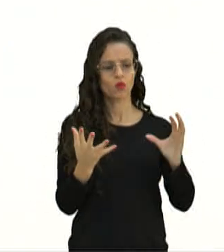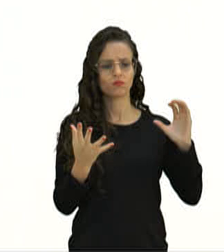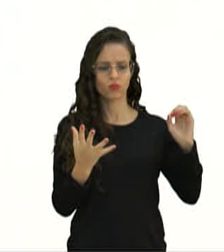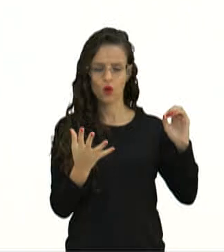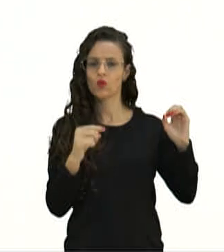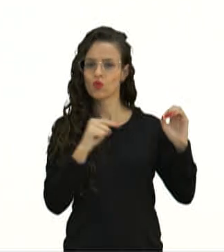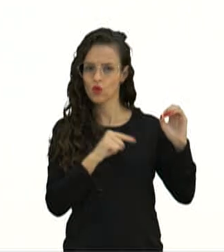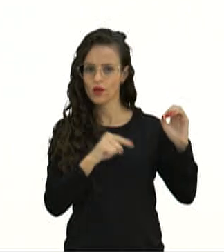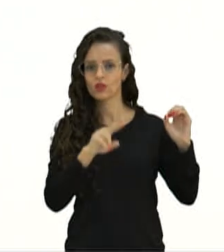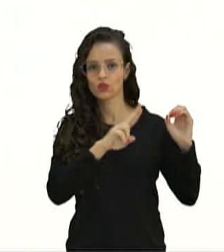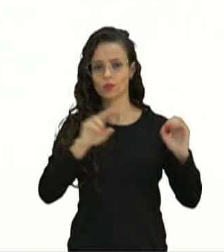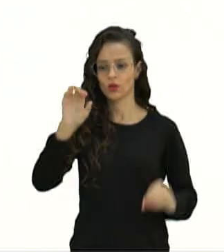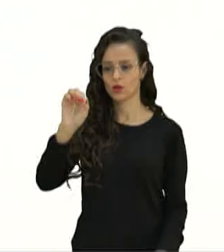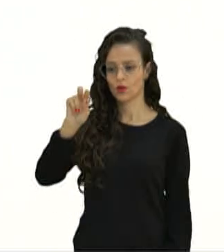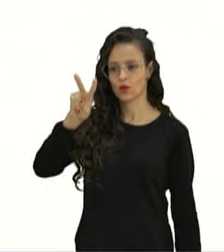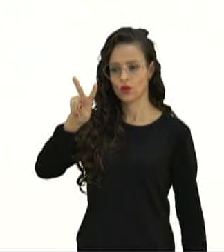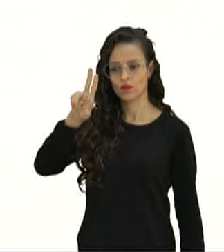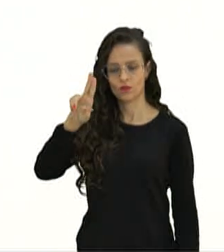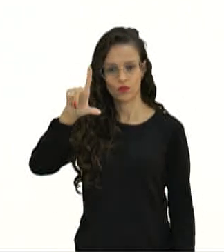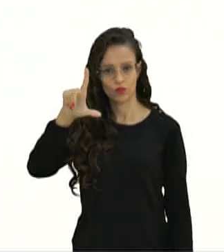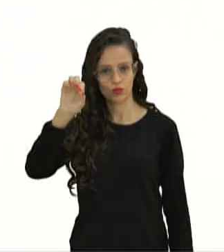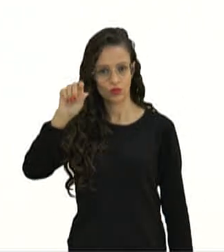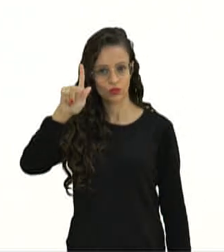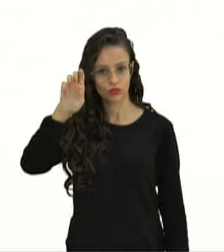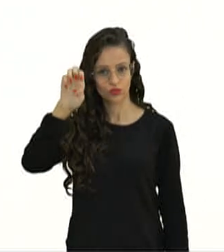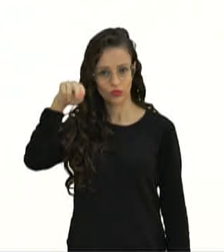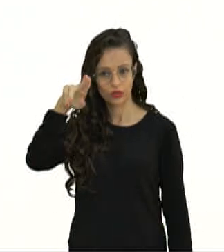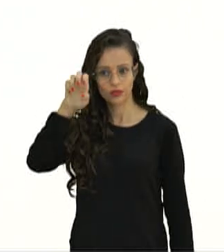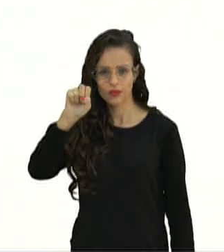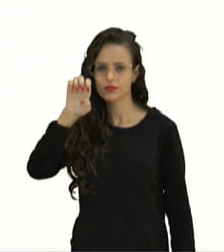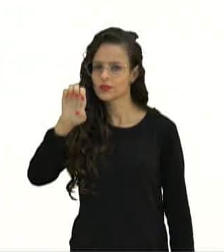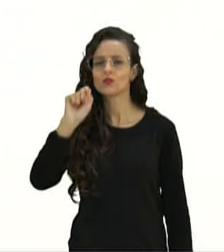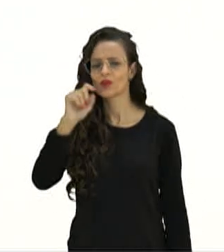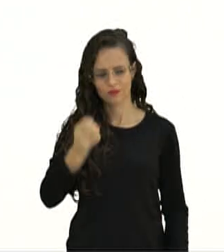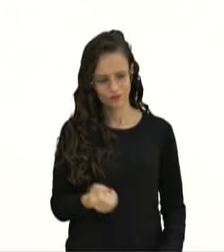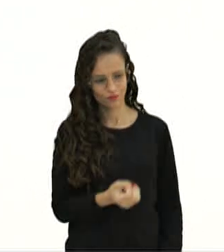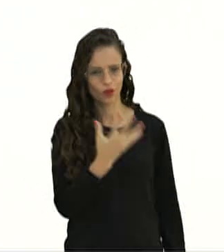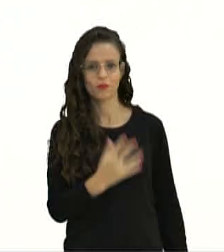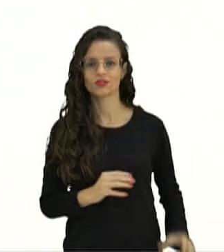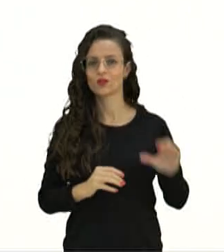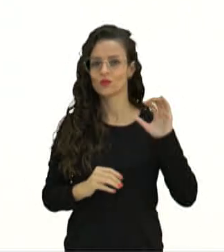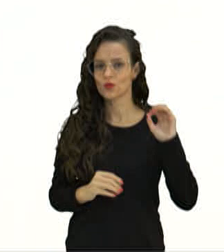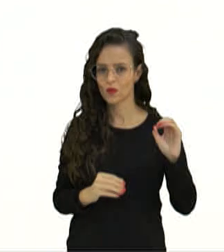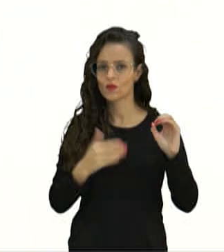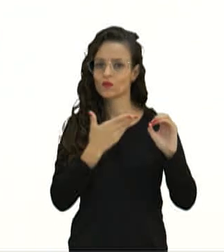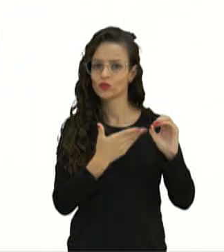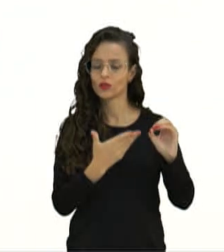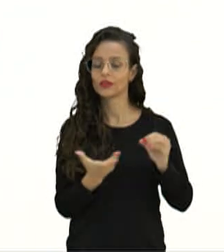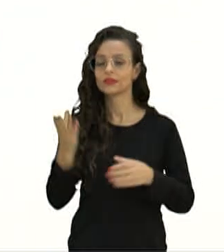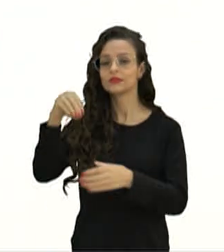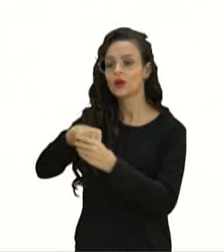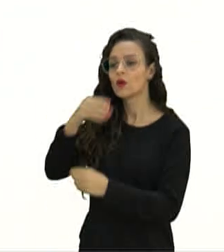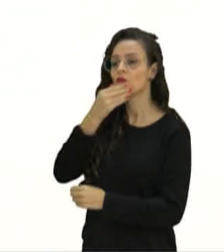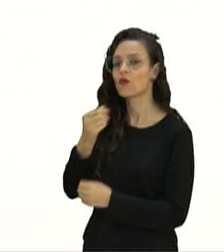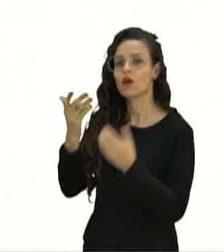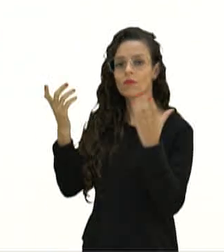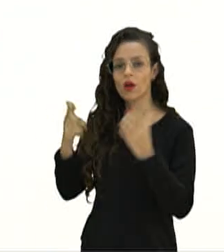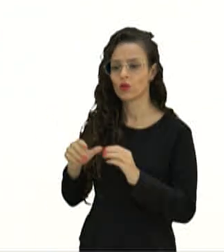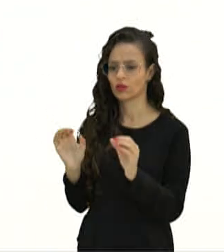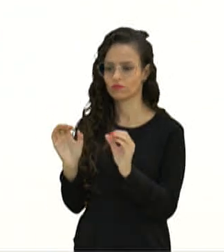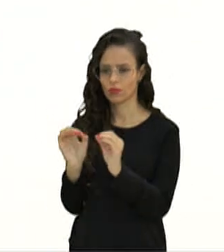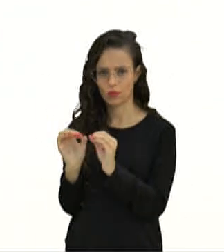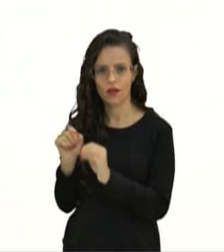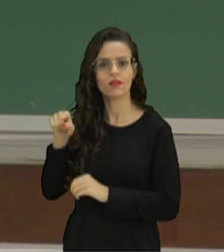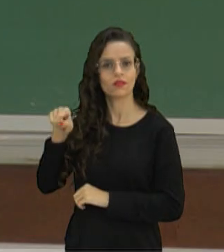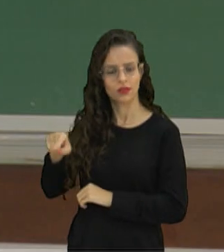específico, ovulogênese, ou seja, a formação dos óvulos. Onde que acontece dentro do homem? Acontece lá nos